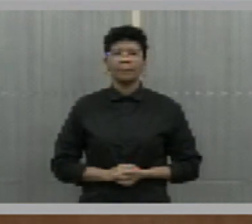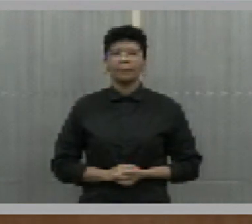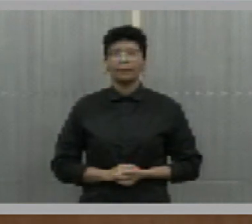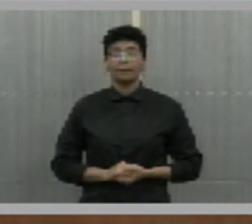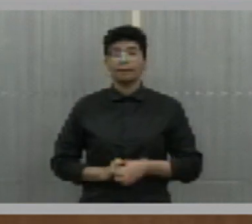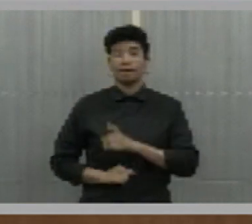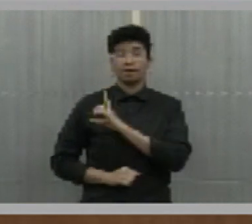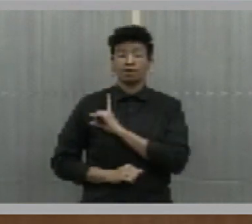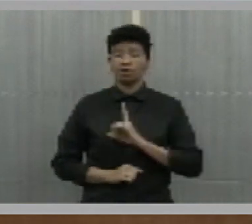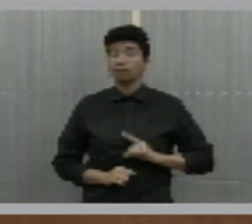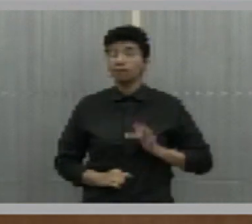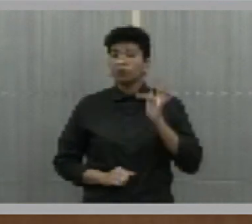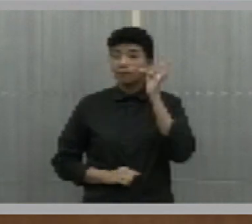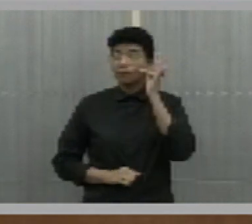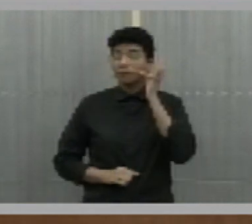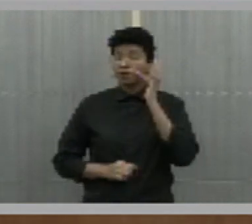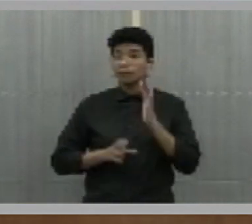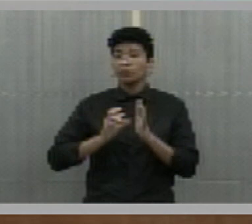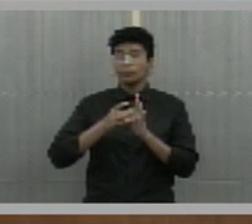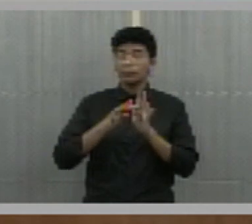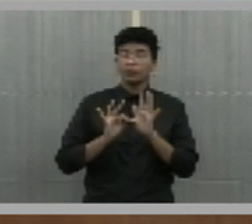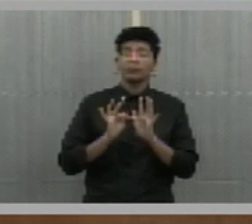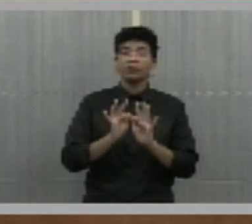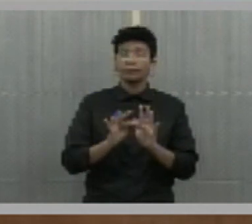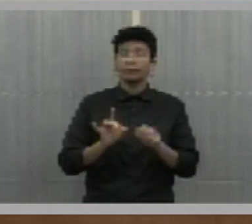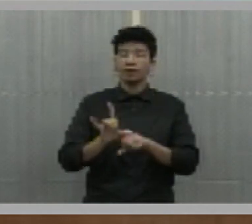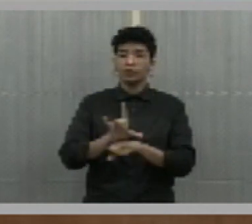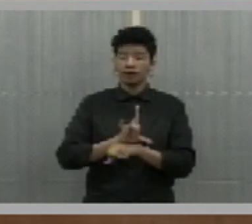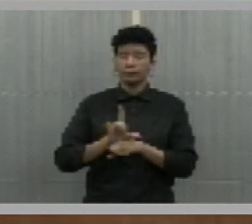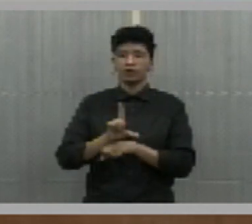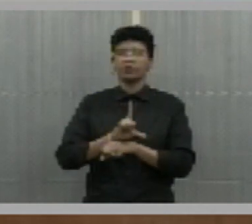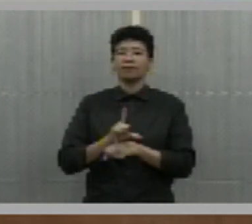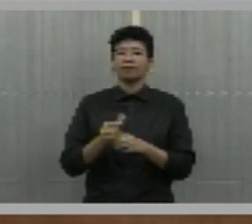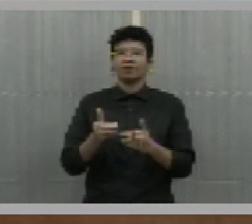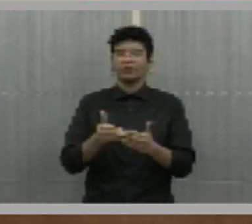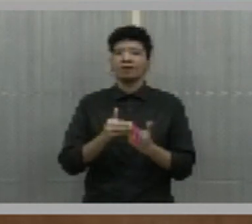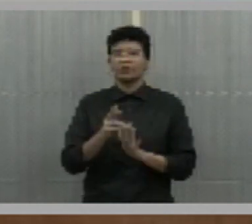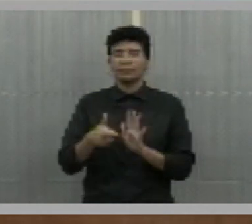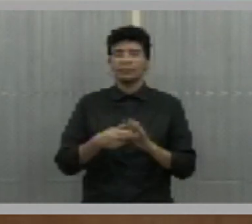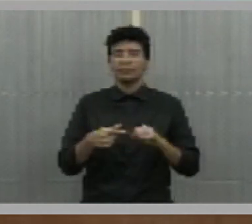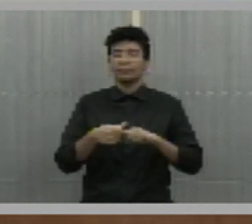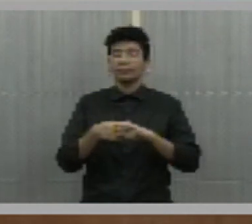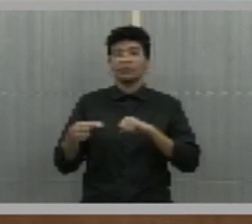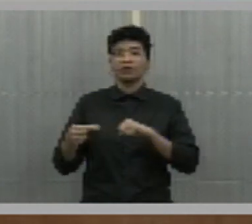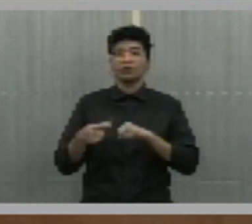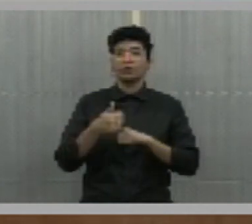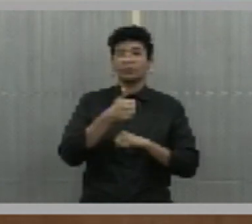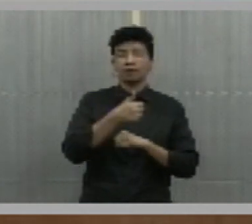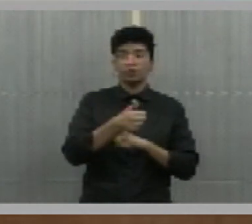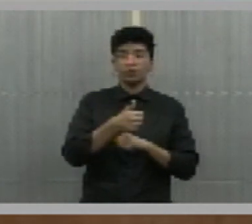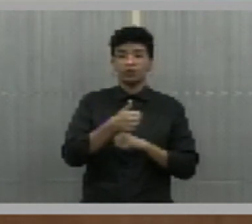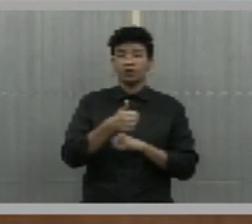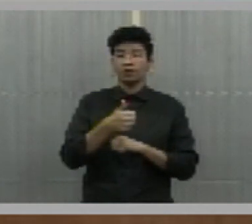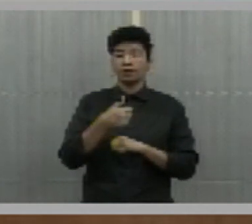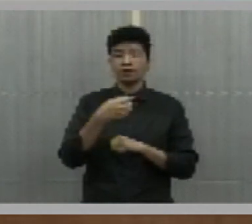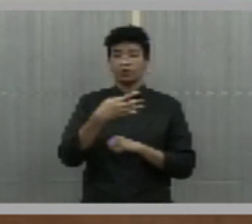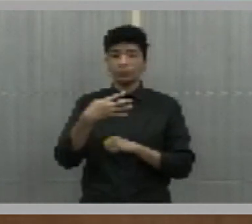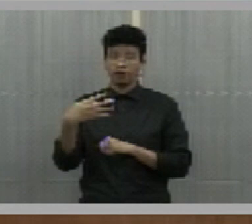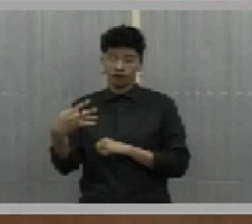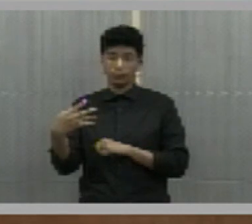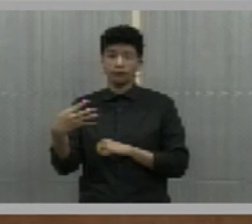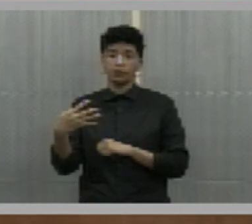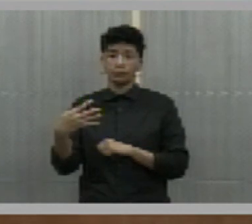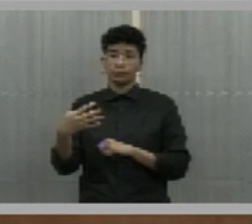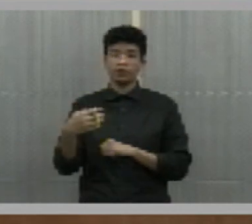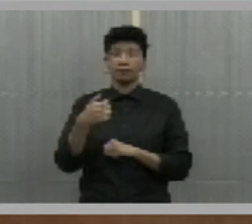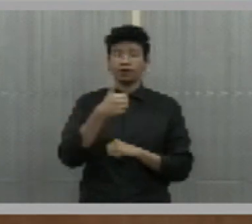Deputado Fábio Novo, PT, com assento nesta Casa Legislativa, requer, nos termos do artigos 144